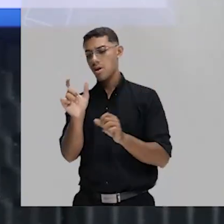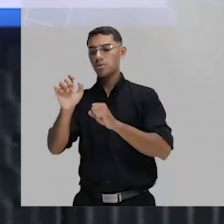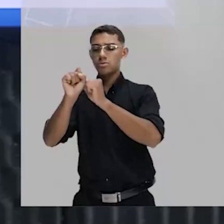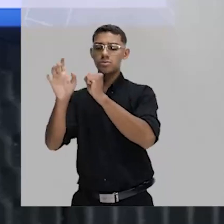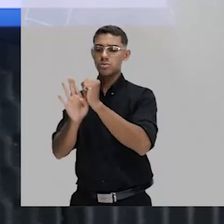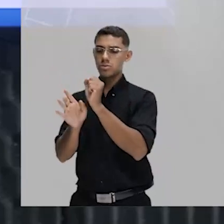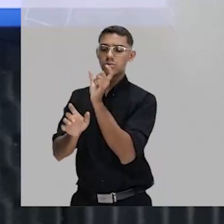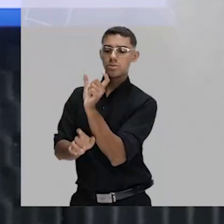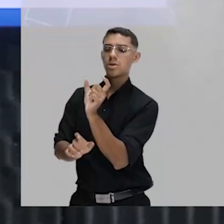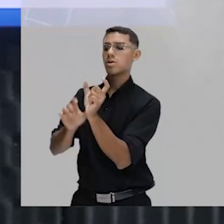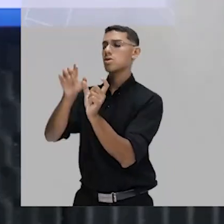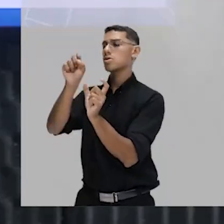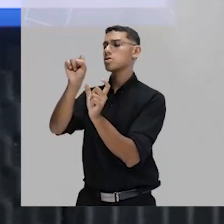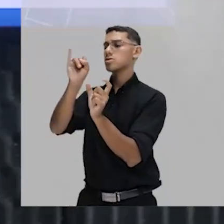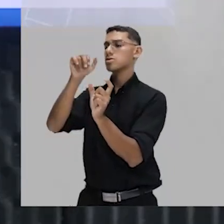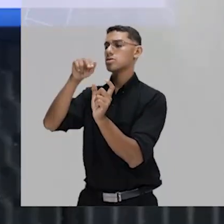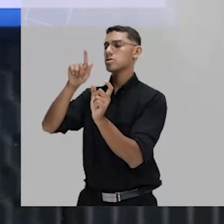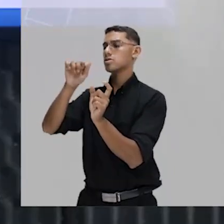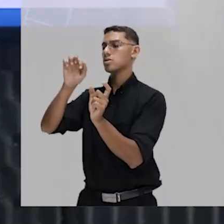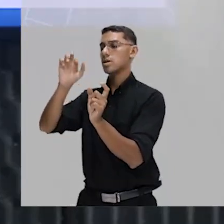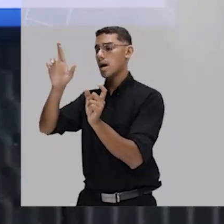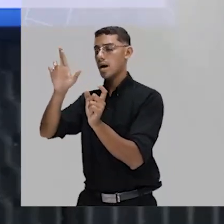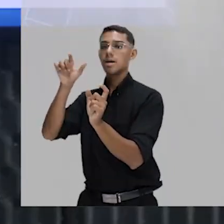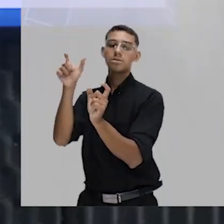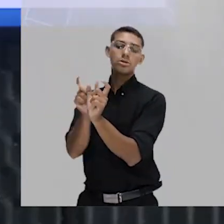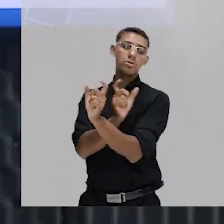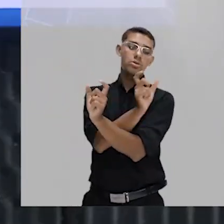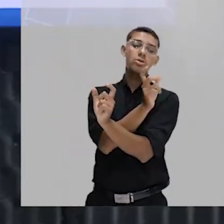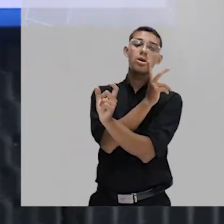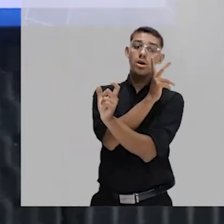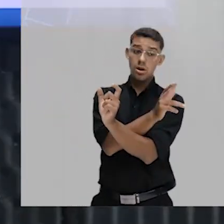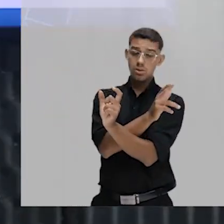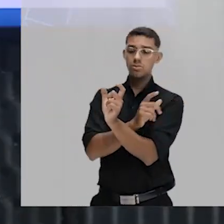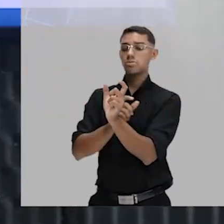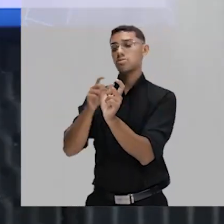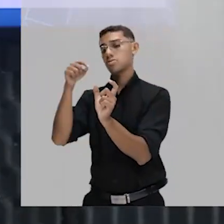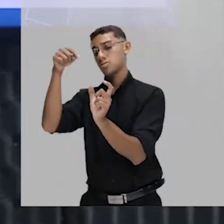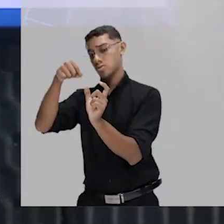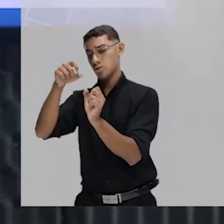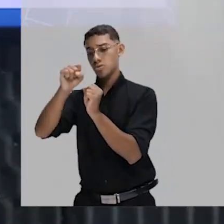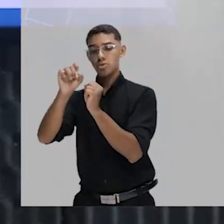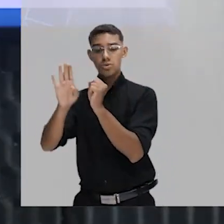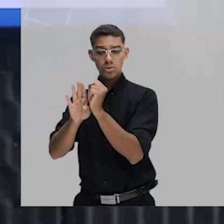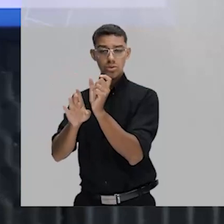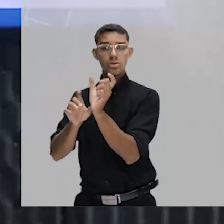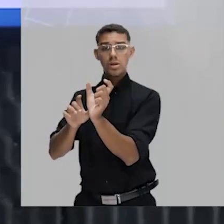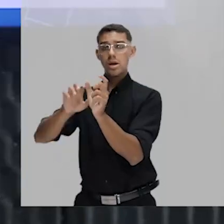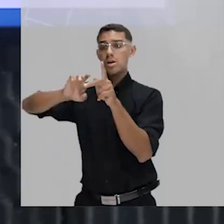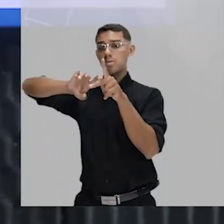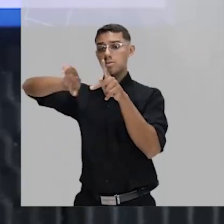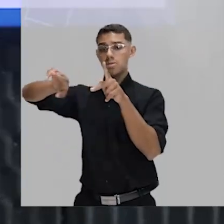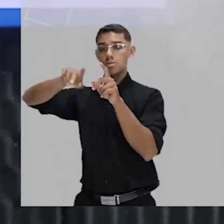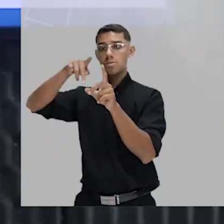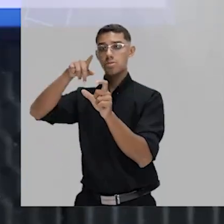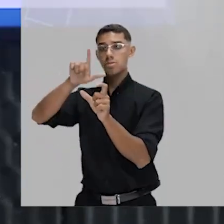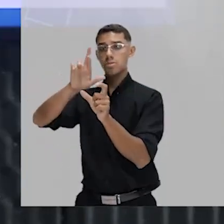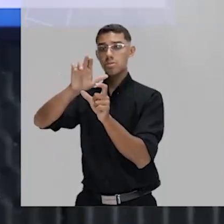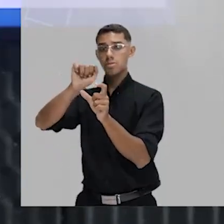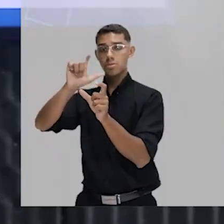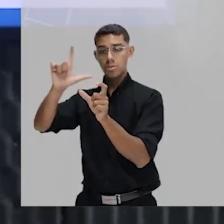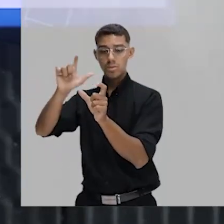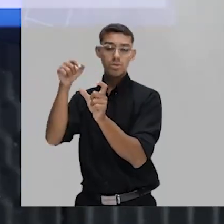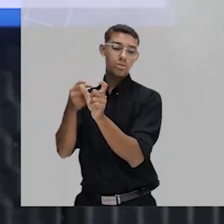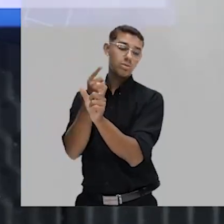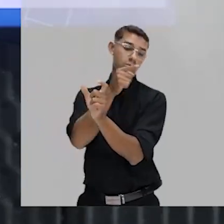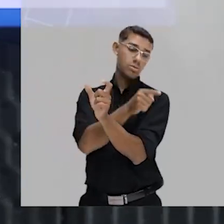está no singular, o artigo também fica no singular. Se o substantivo está no plural, o artigo também fica no plural. Como aqui no